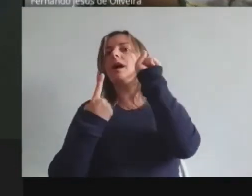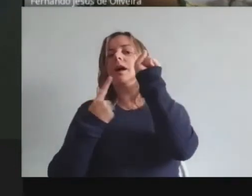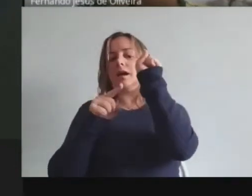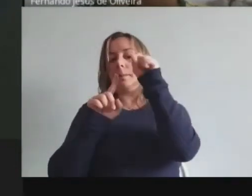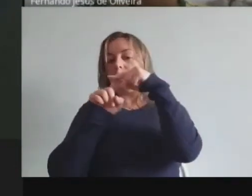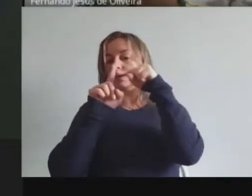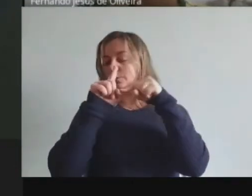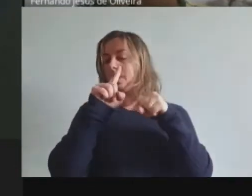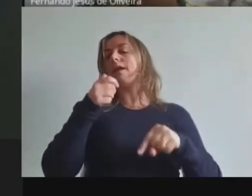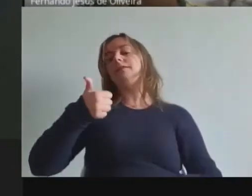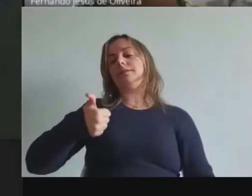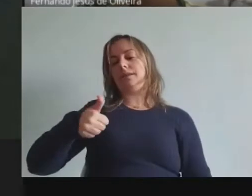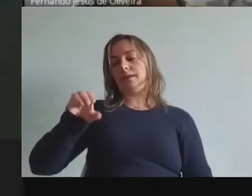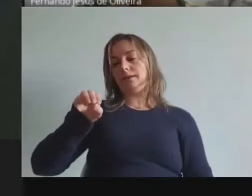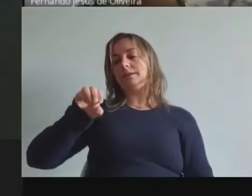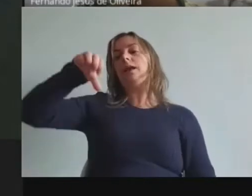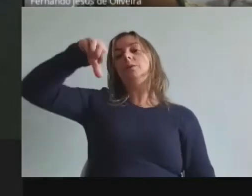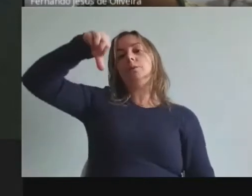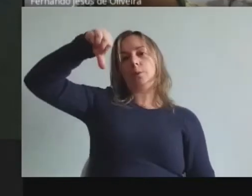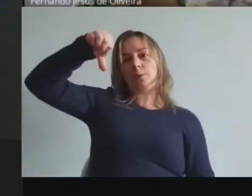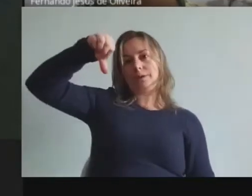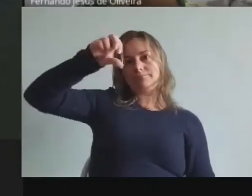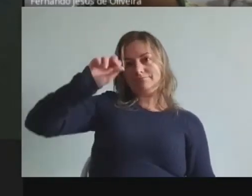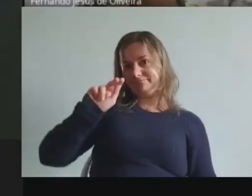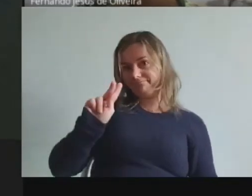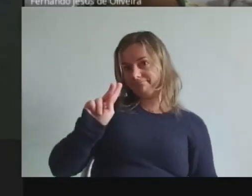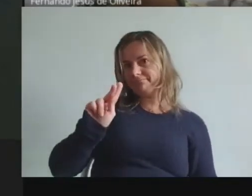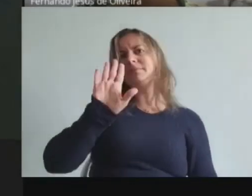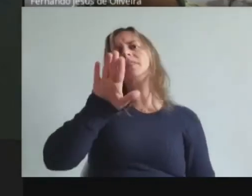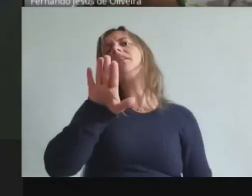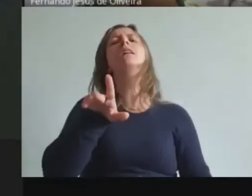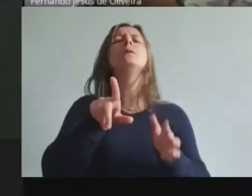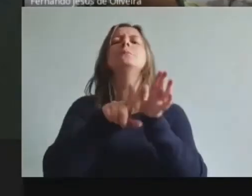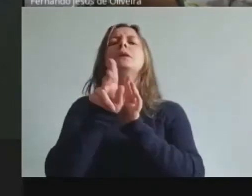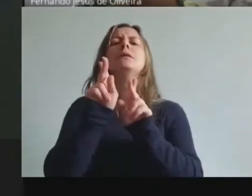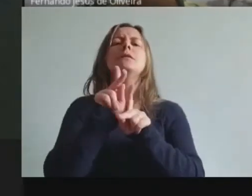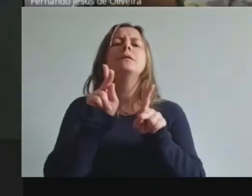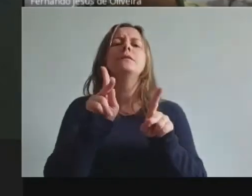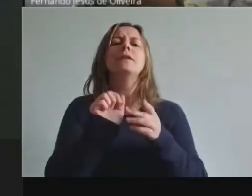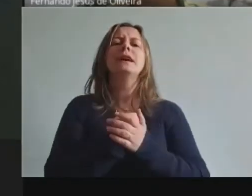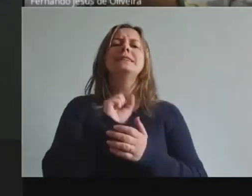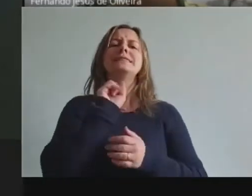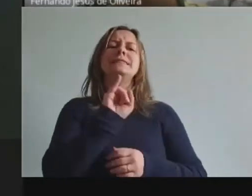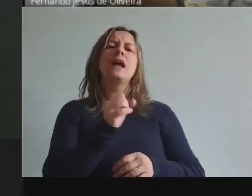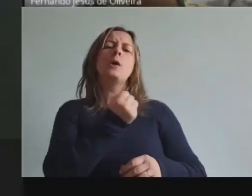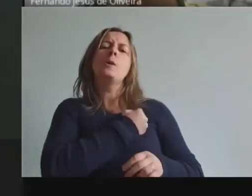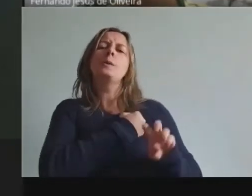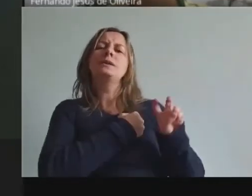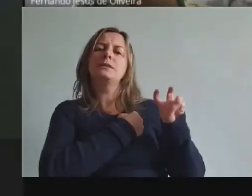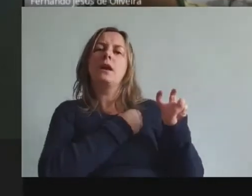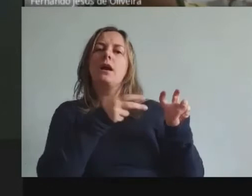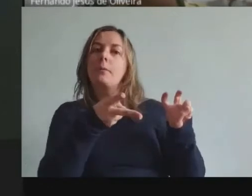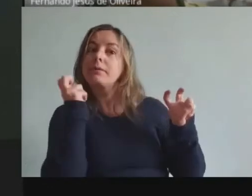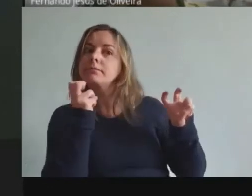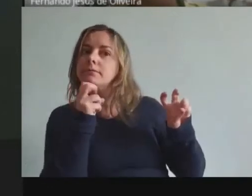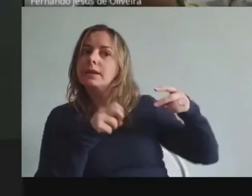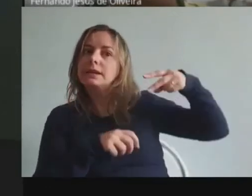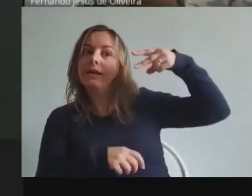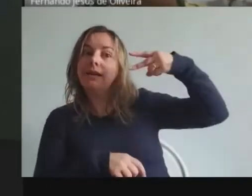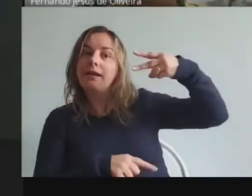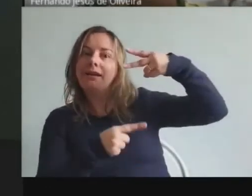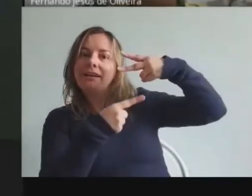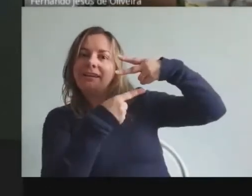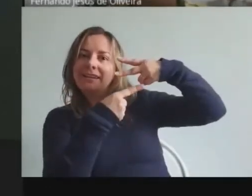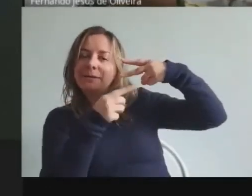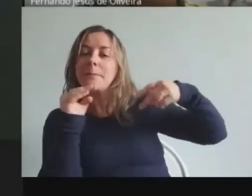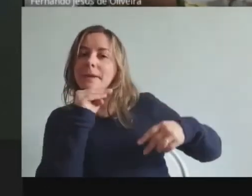nona. Beleza? Aí alguém vai perguntar assim, professor, e se for igual a 5? Ó, é por isso que tem essa barrinha aqui embaixo, né,